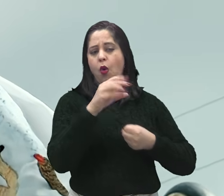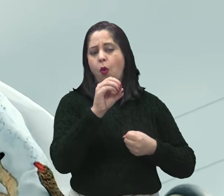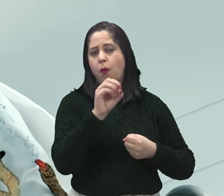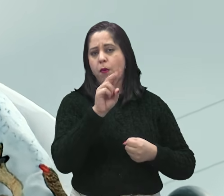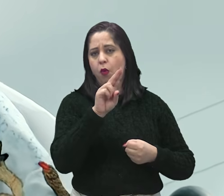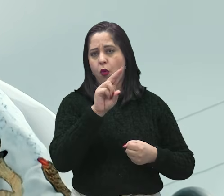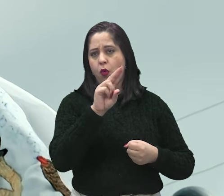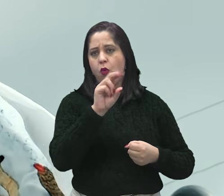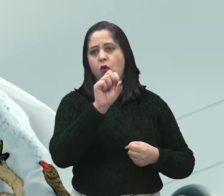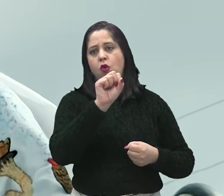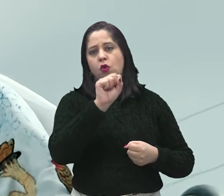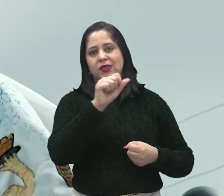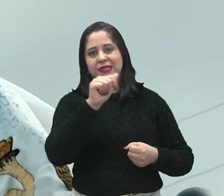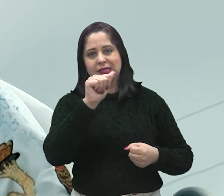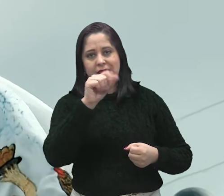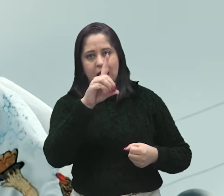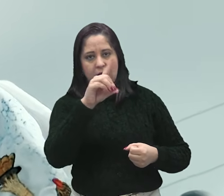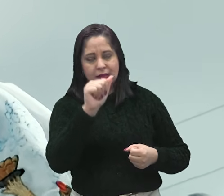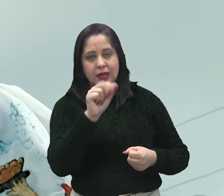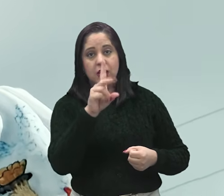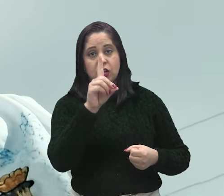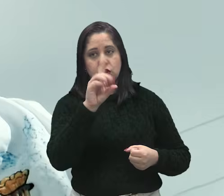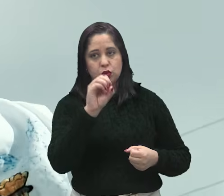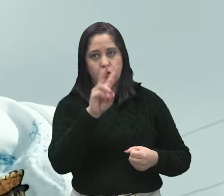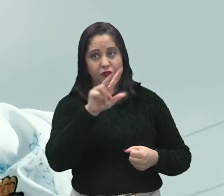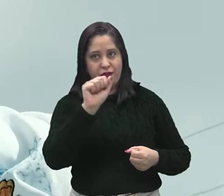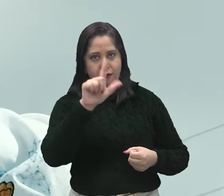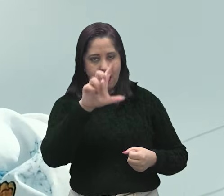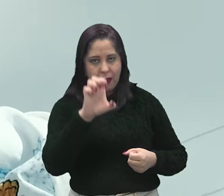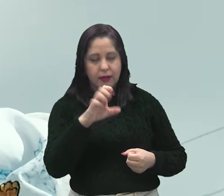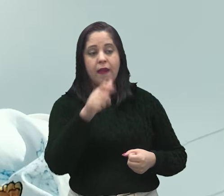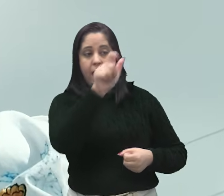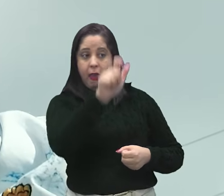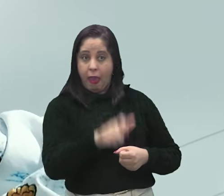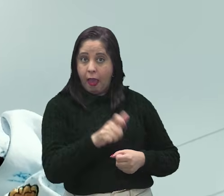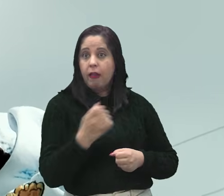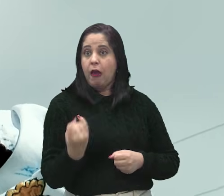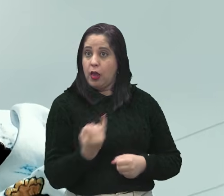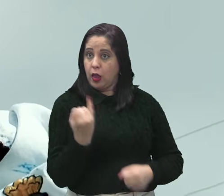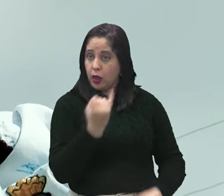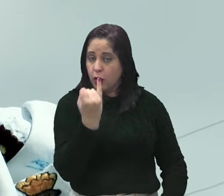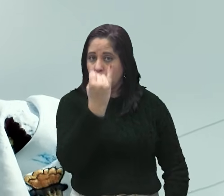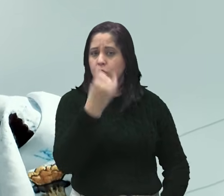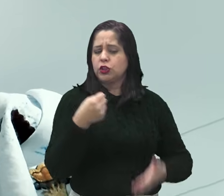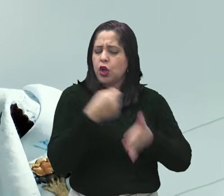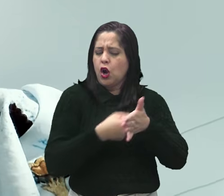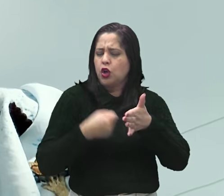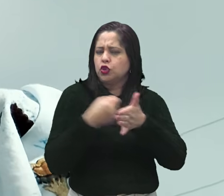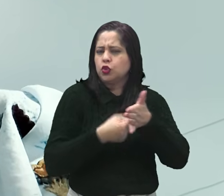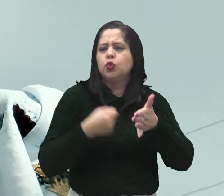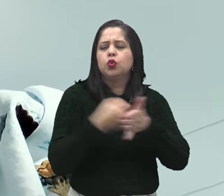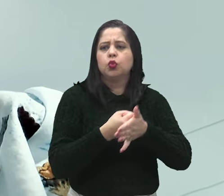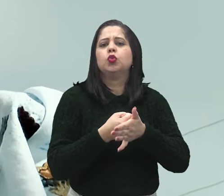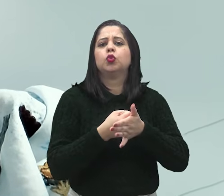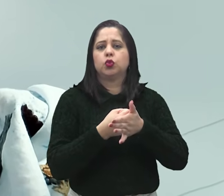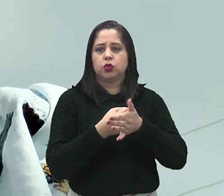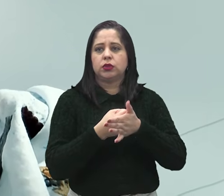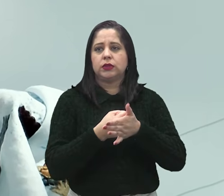papel bastante importante nessa construção do bairro, das lutas, né, por melhorias